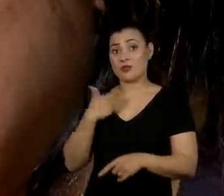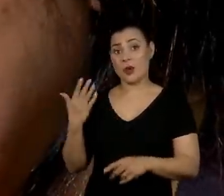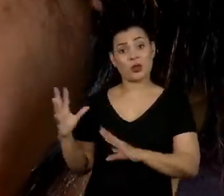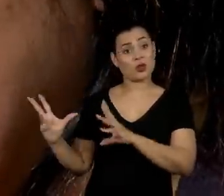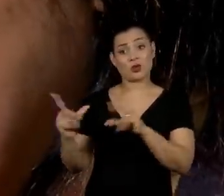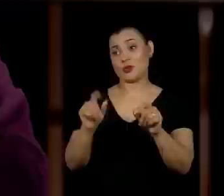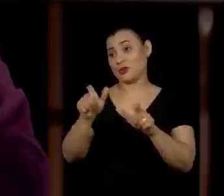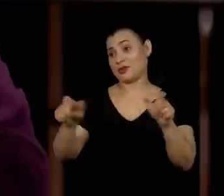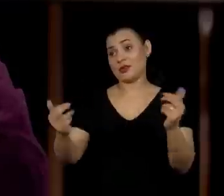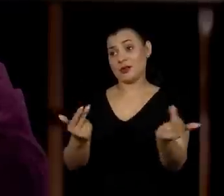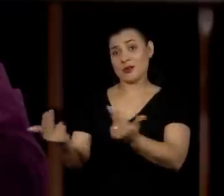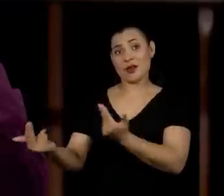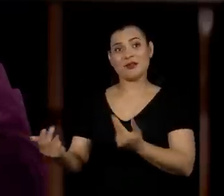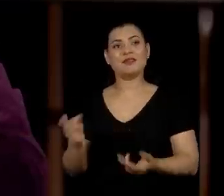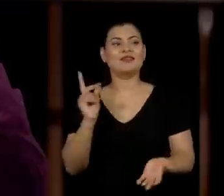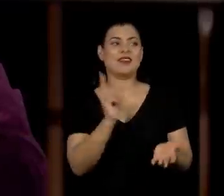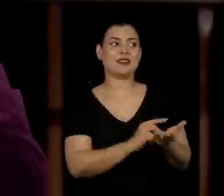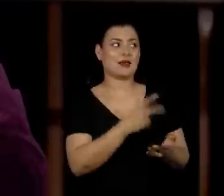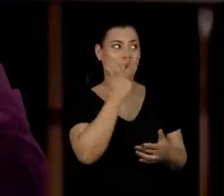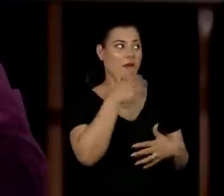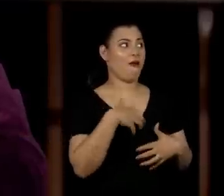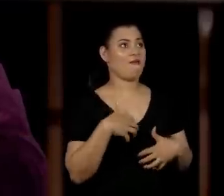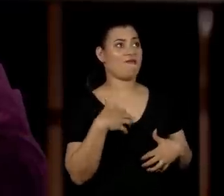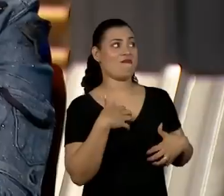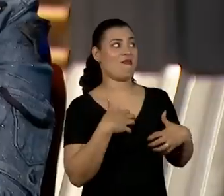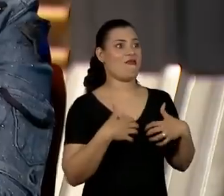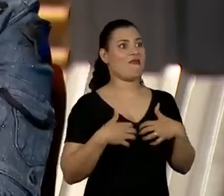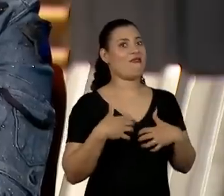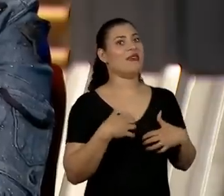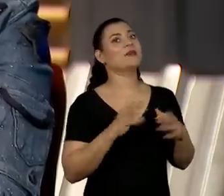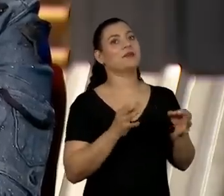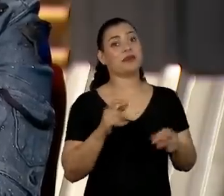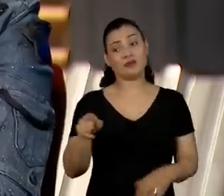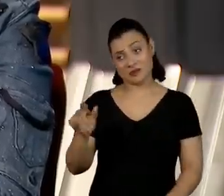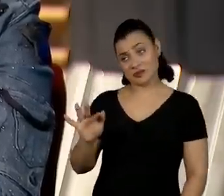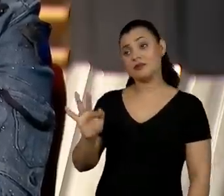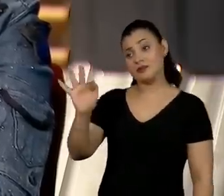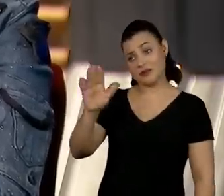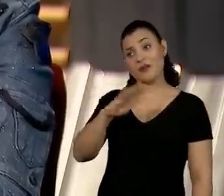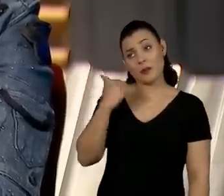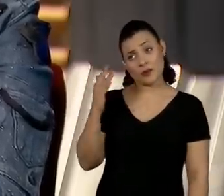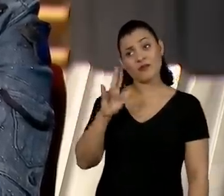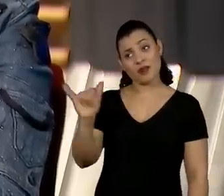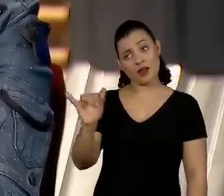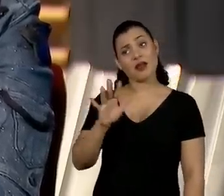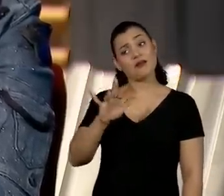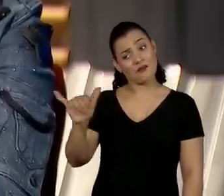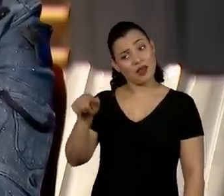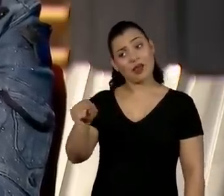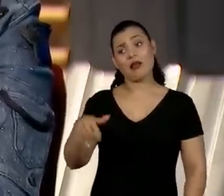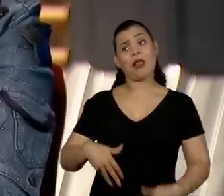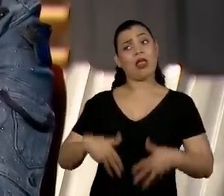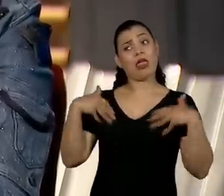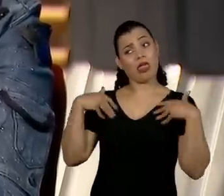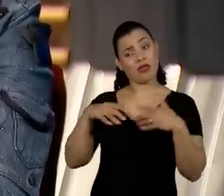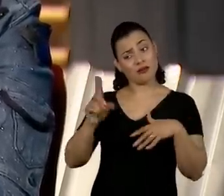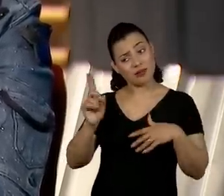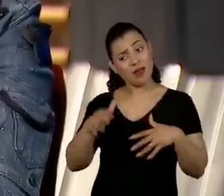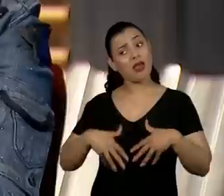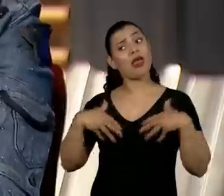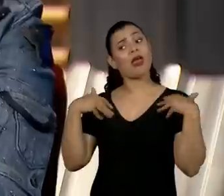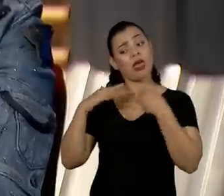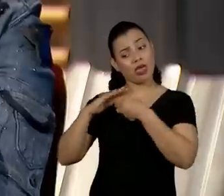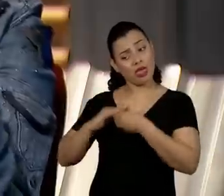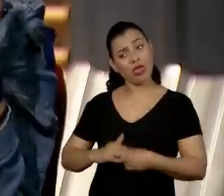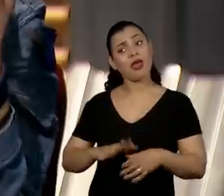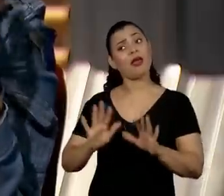gente morre você vai morrer fica fria né não vai ficar se achando